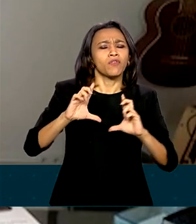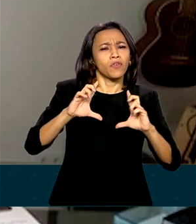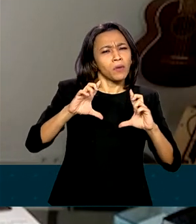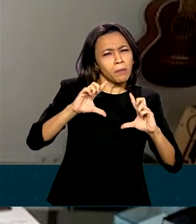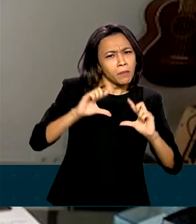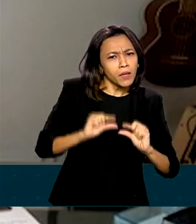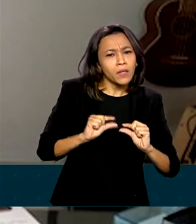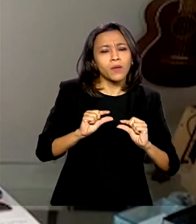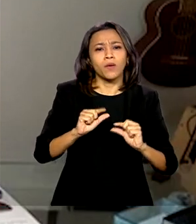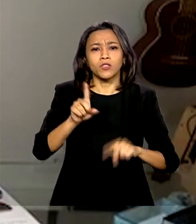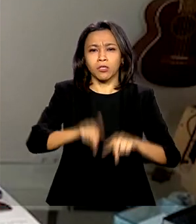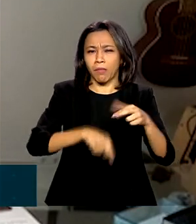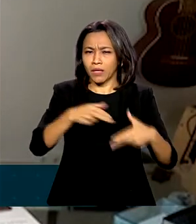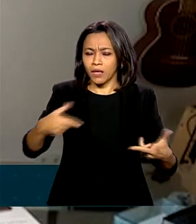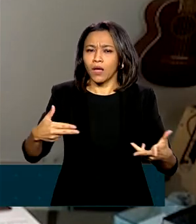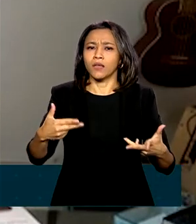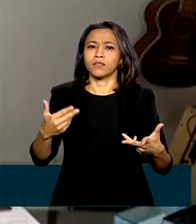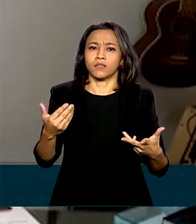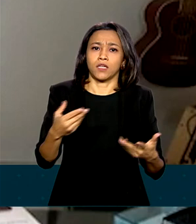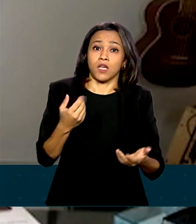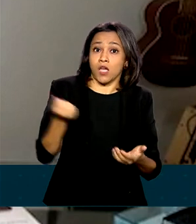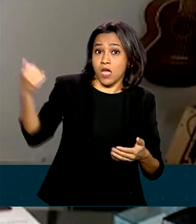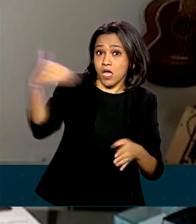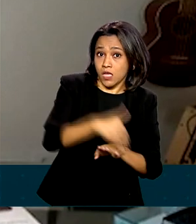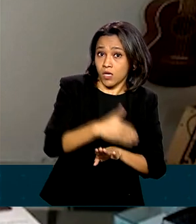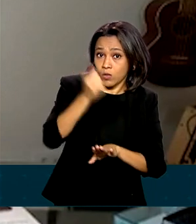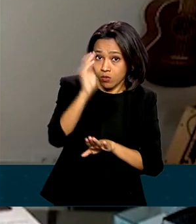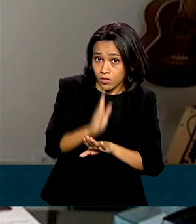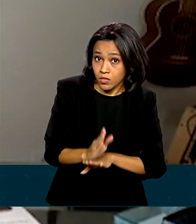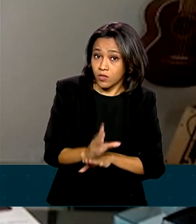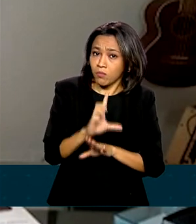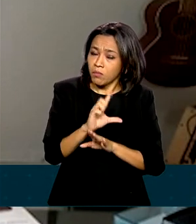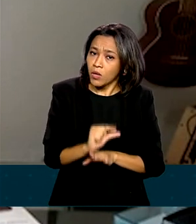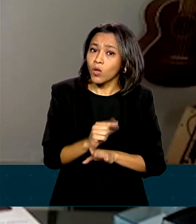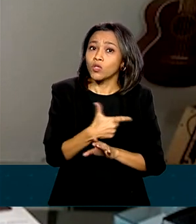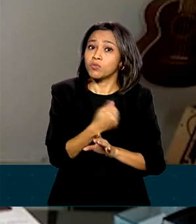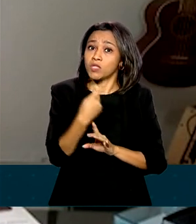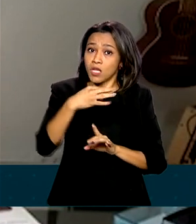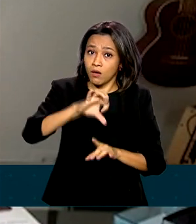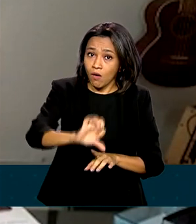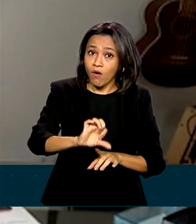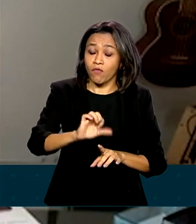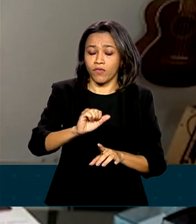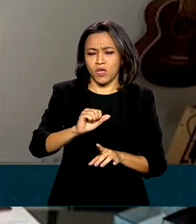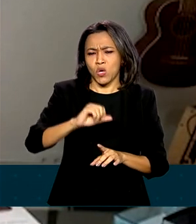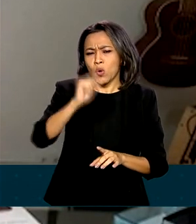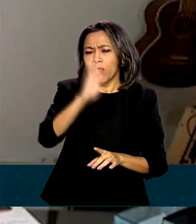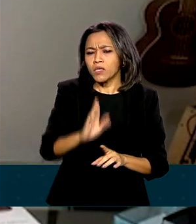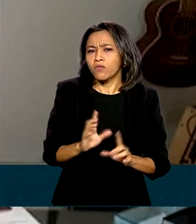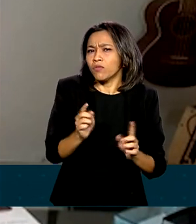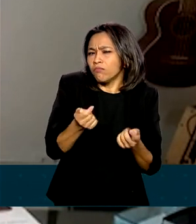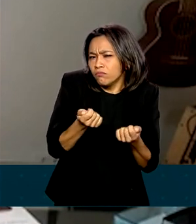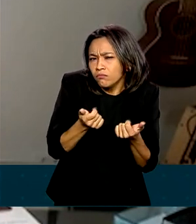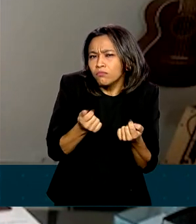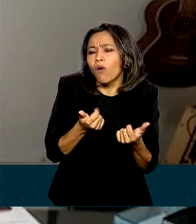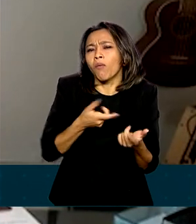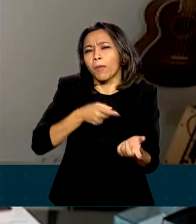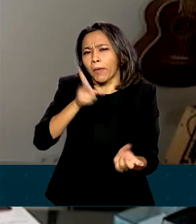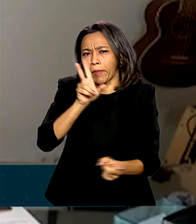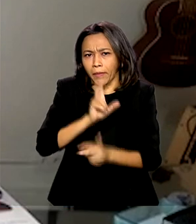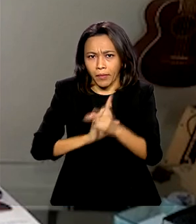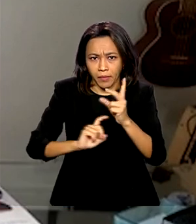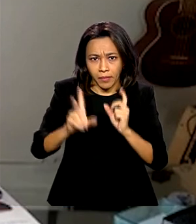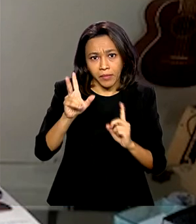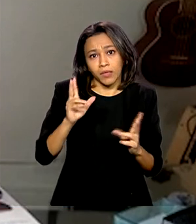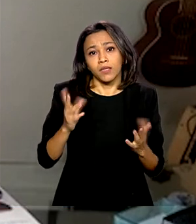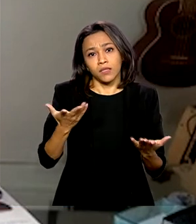exportações do ano anterior. A safra 2018-2019 é uma safra que o Brasil realmente exportou pouco suco. Então, esse aumento, em